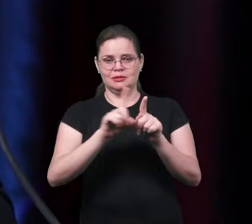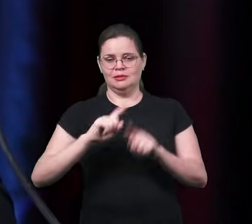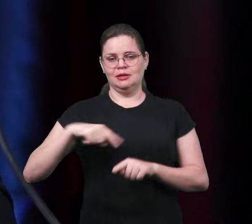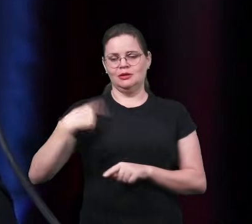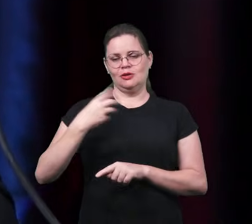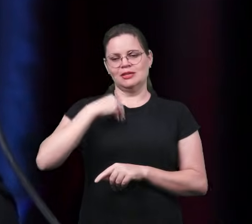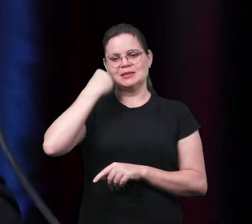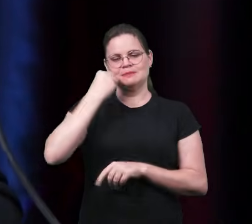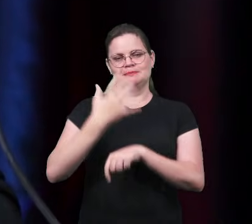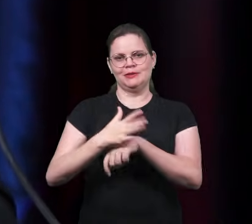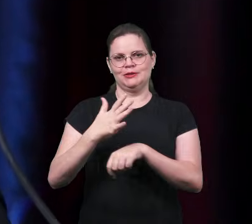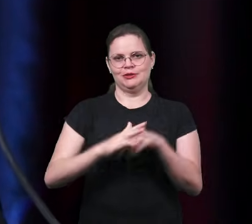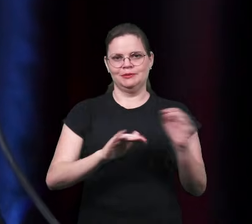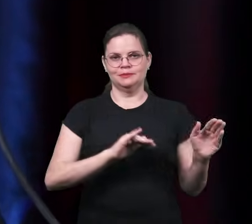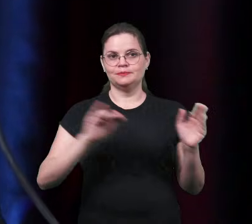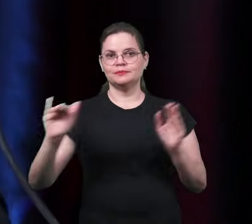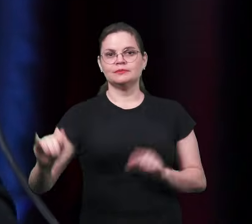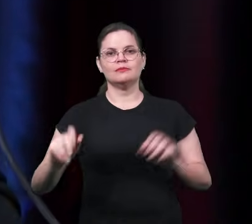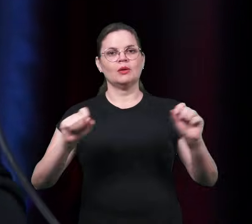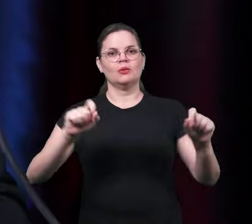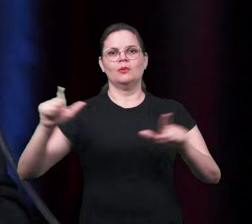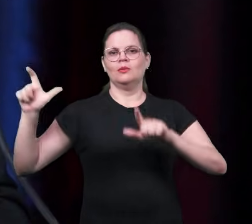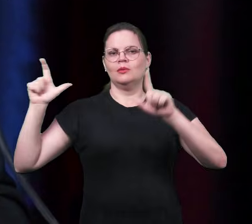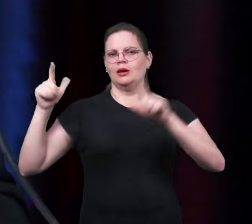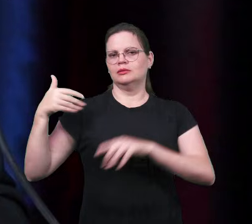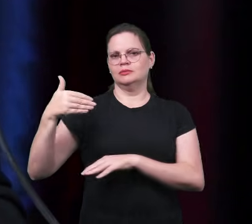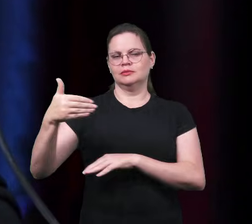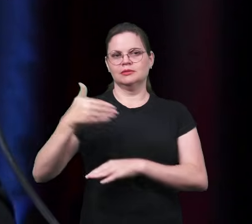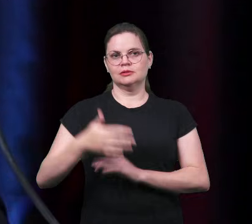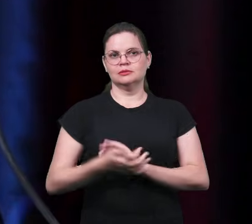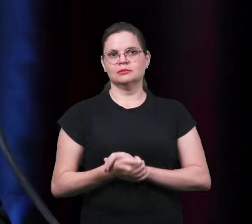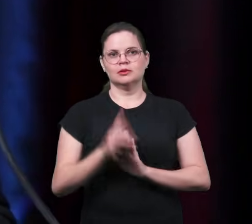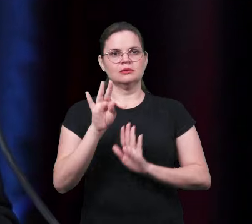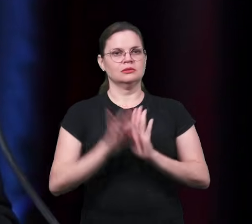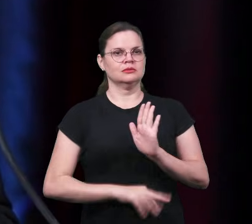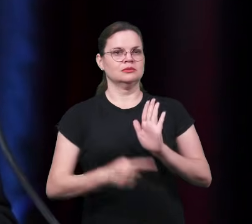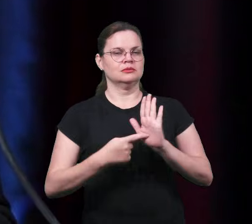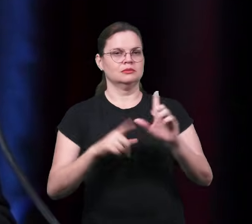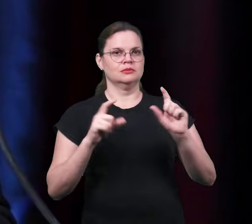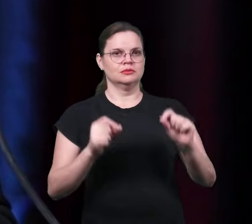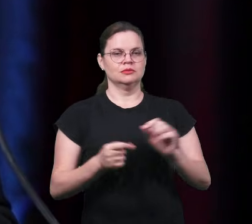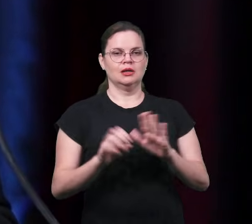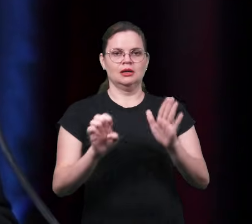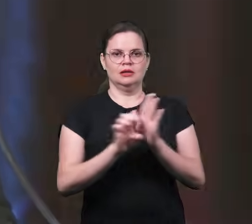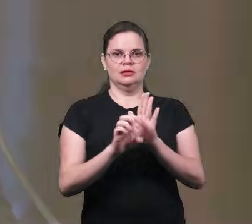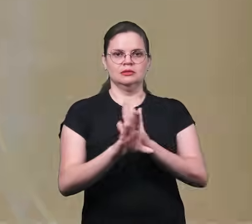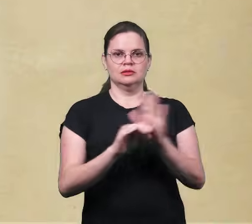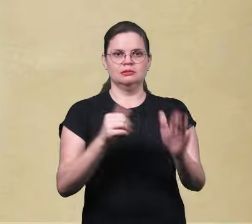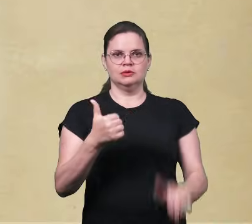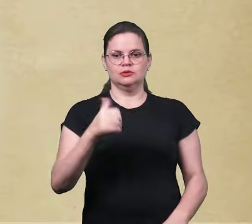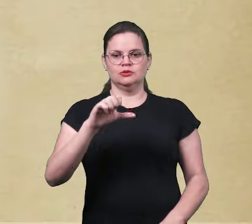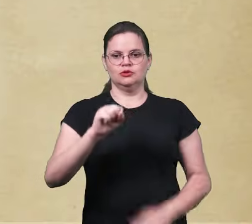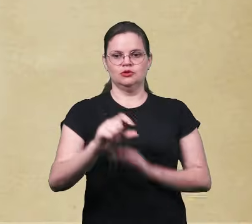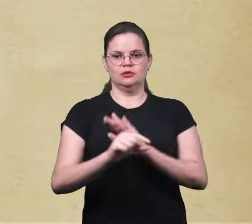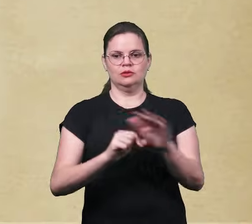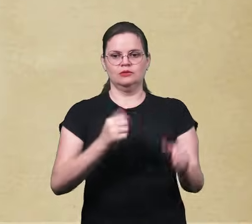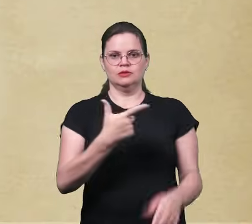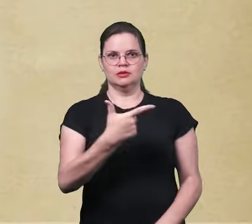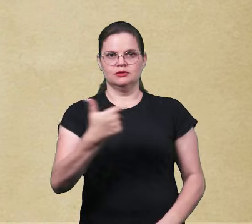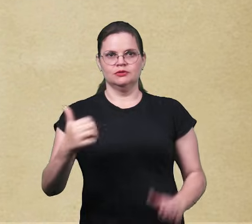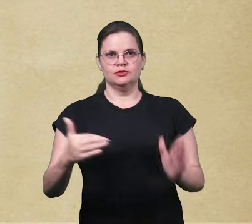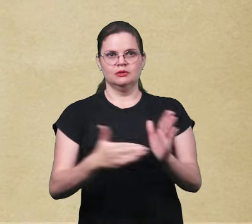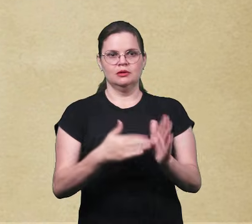vivemos. No próximo quadro, pastor Alex, o texto diz assim, em Êxodo 18, 21 a